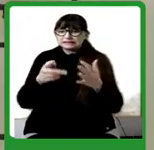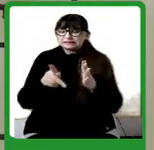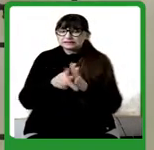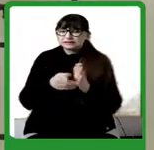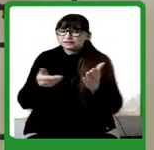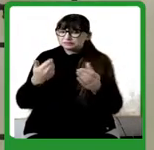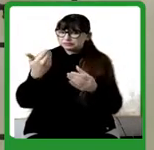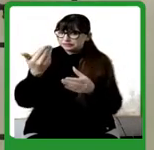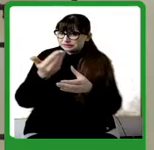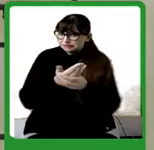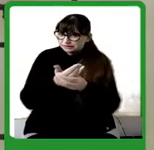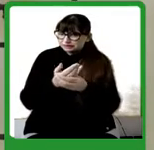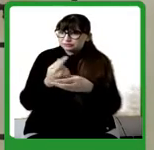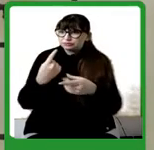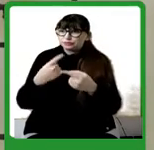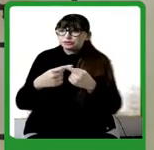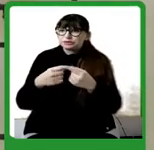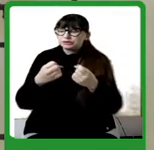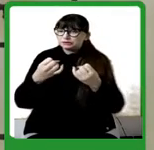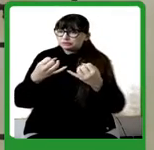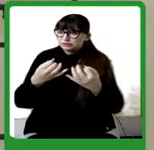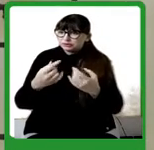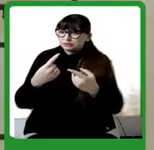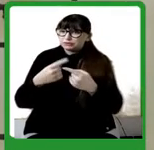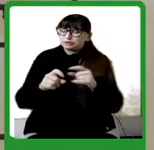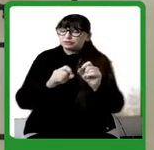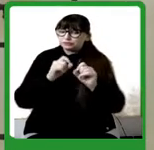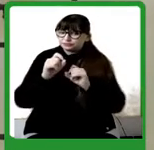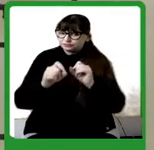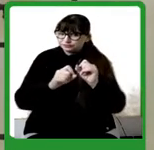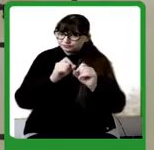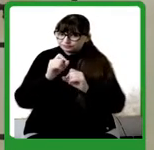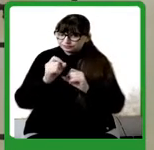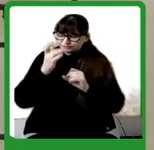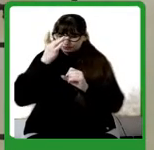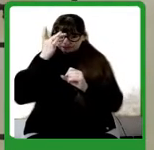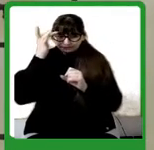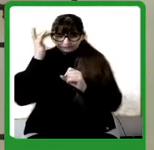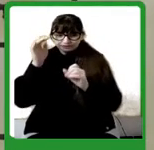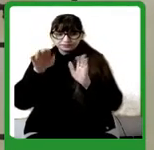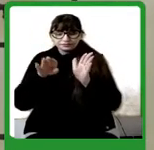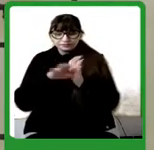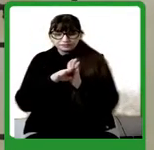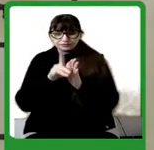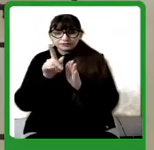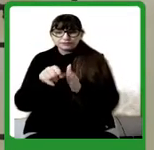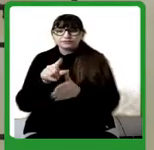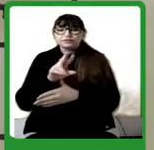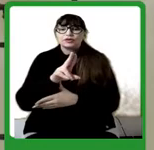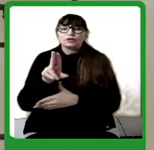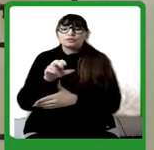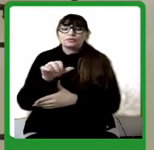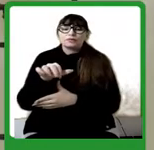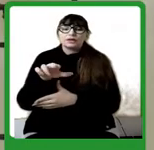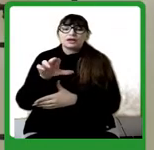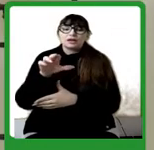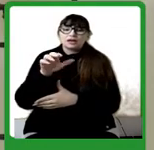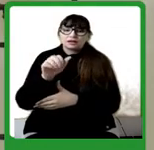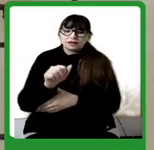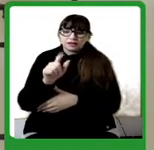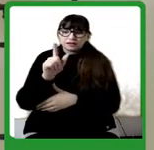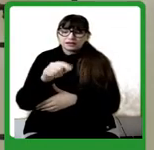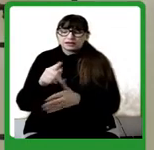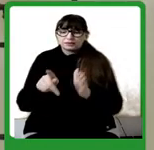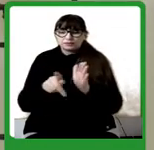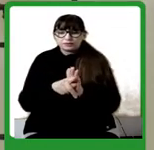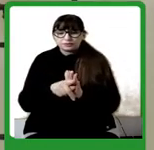eu tô falando nas redes sociais que essa pesteadinha que veio lá em casa é uma tal de Bianca. Ela é sobrinha da Sibila. E daí diz